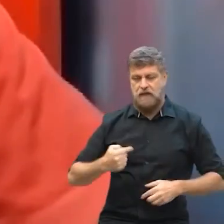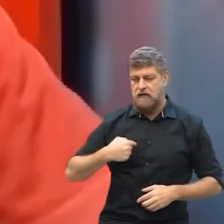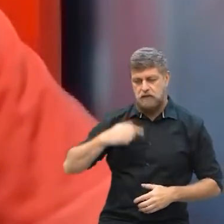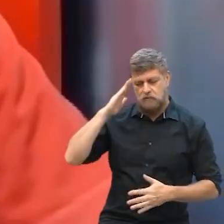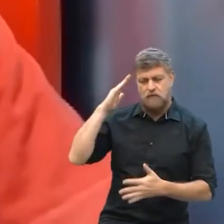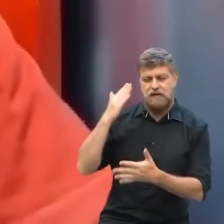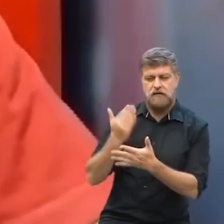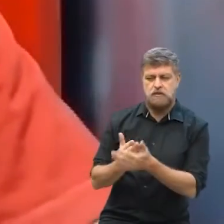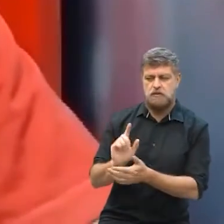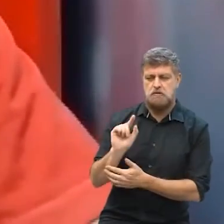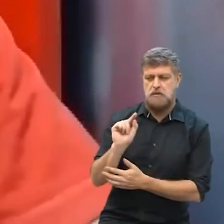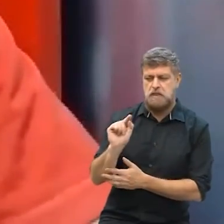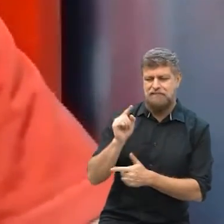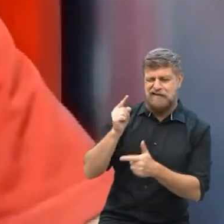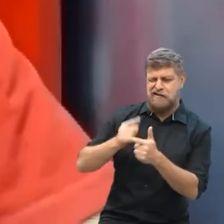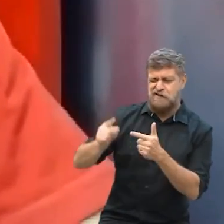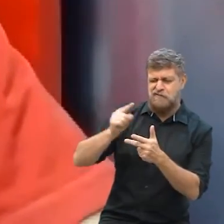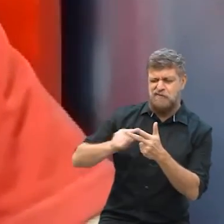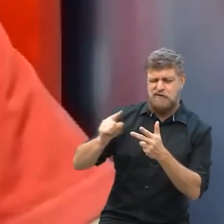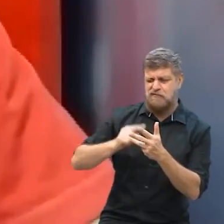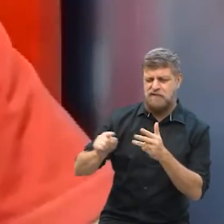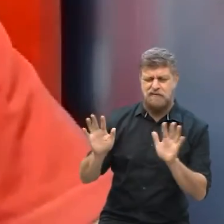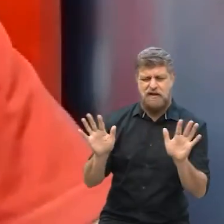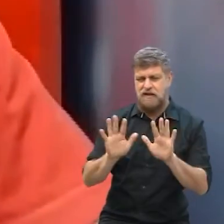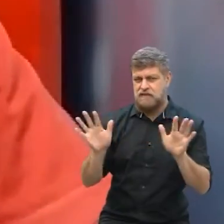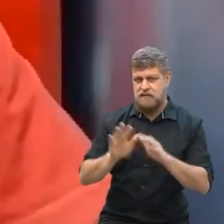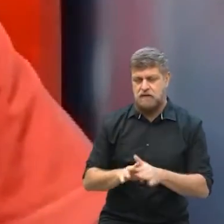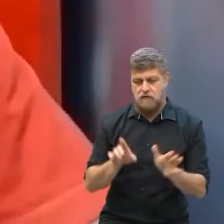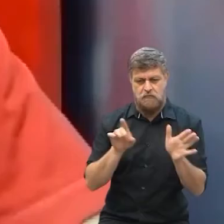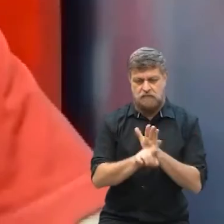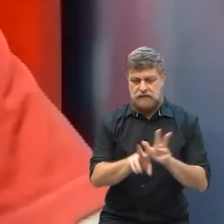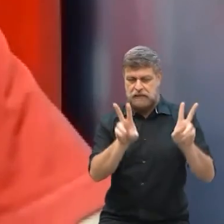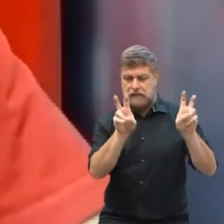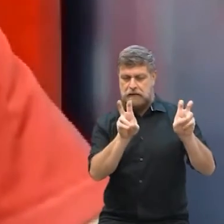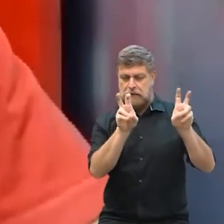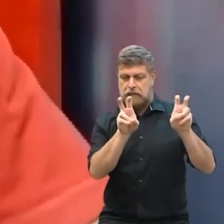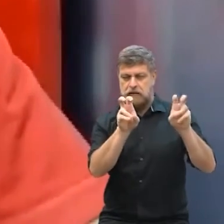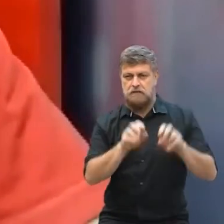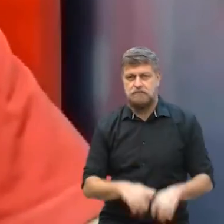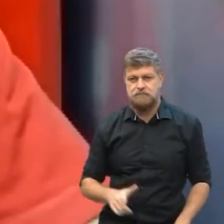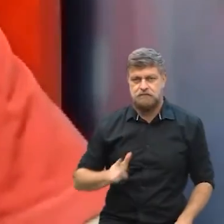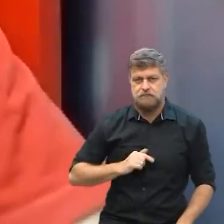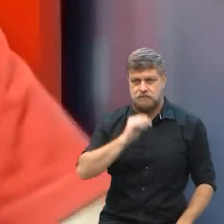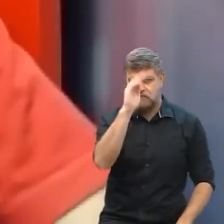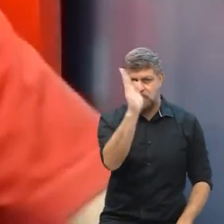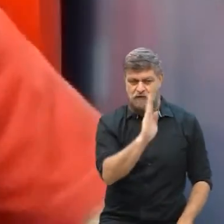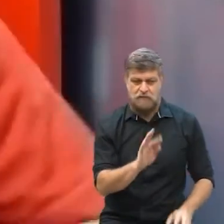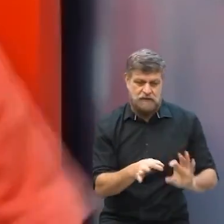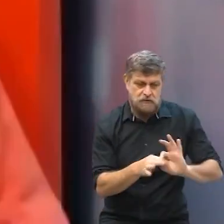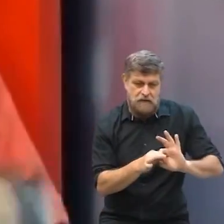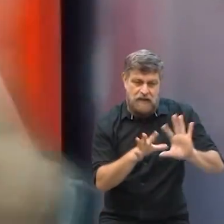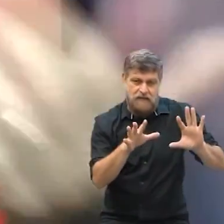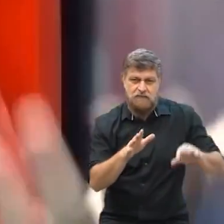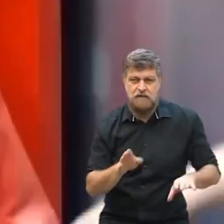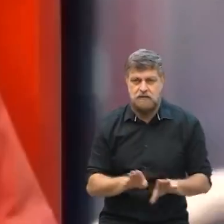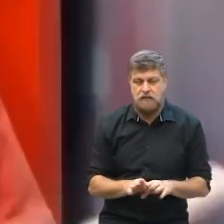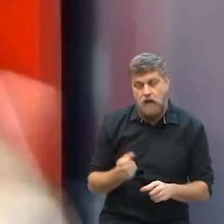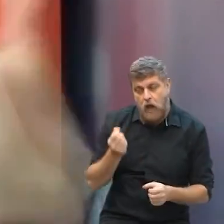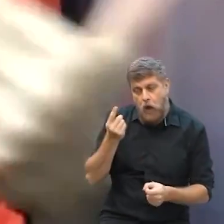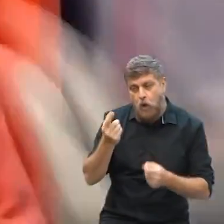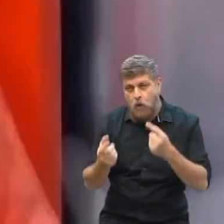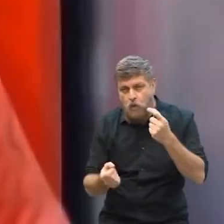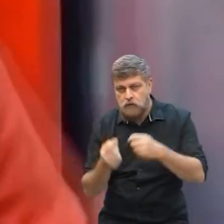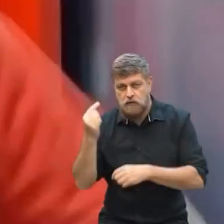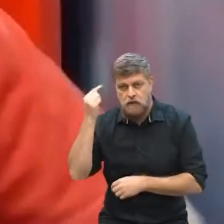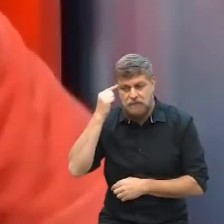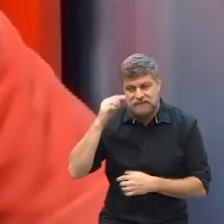de fato, que tenha qualquer questão que traga essas problemáticas que o Brasil vive. Talvez uma ou outra,